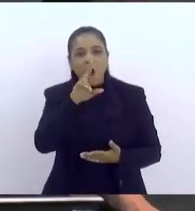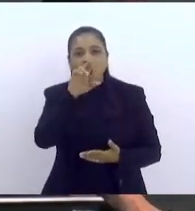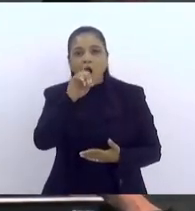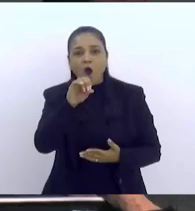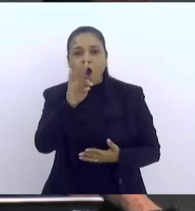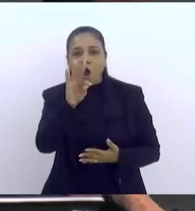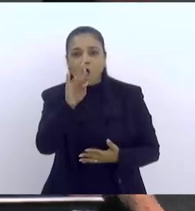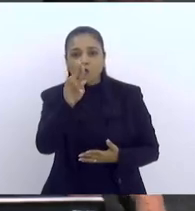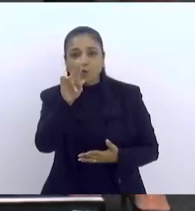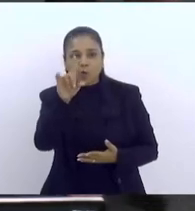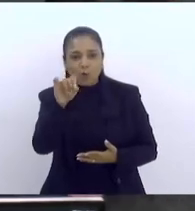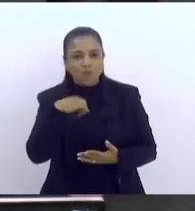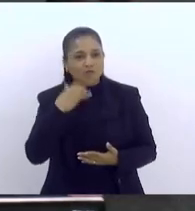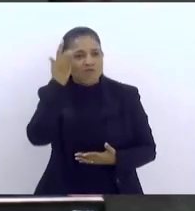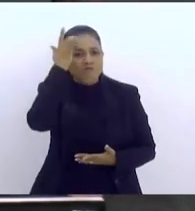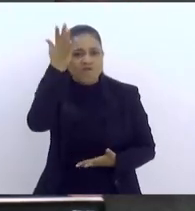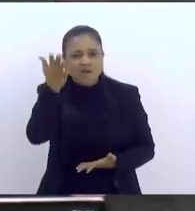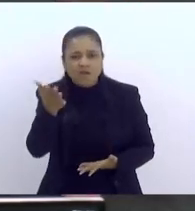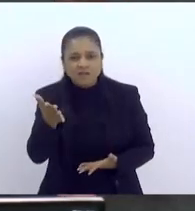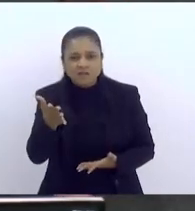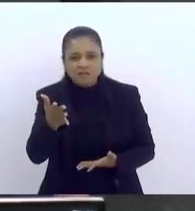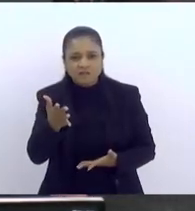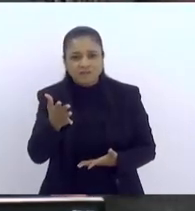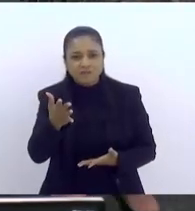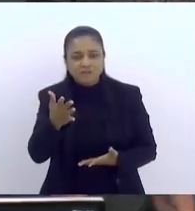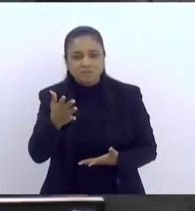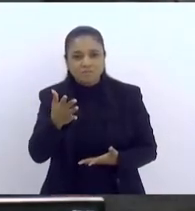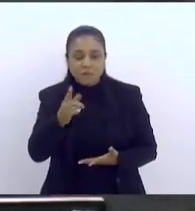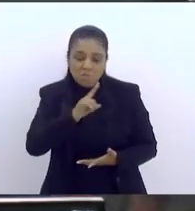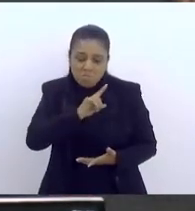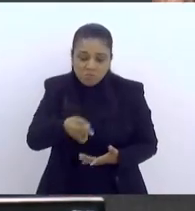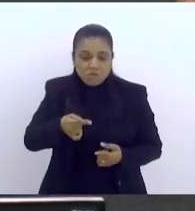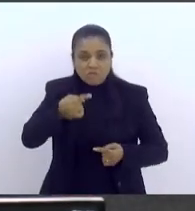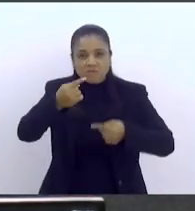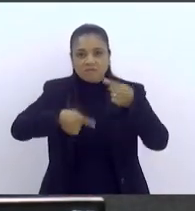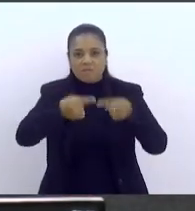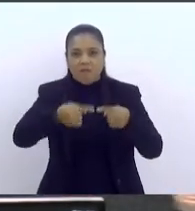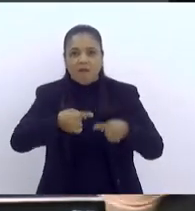rotular para não fazer o debate.